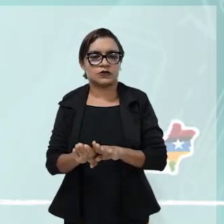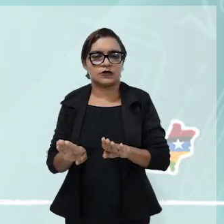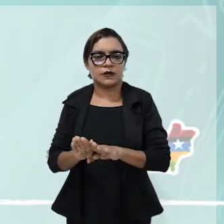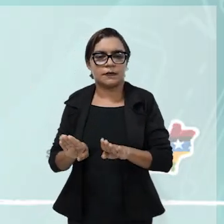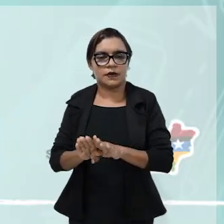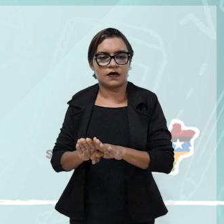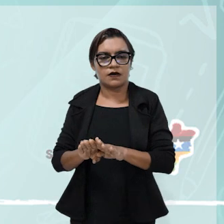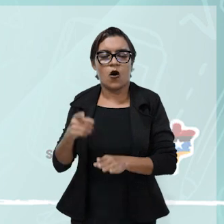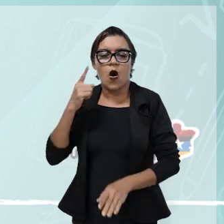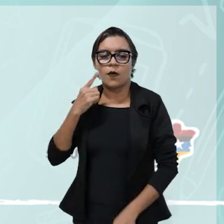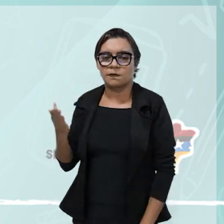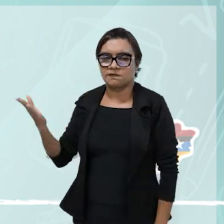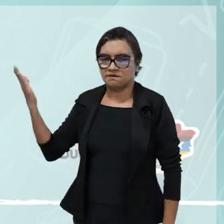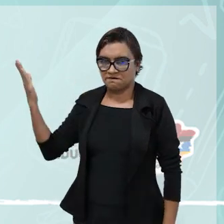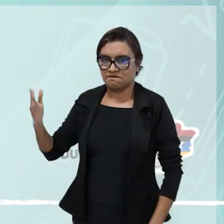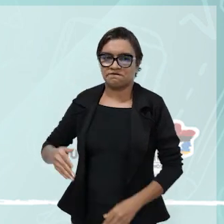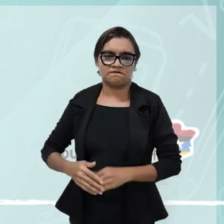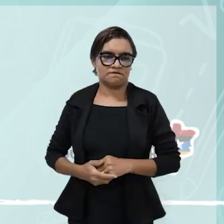Luís Vaz de Camões.